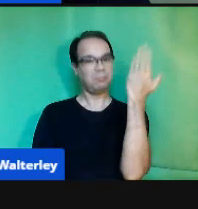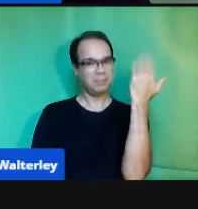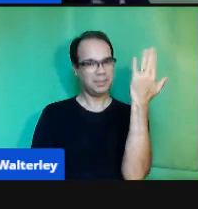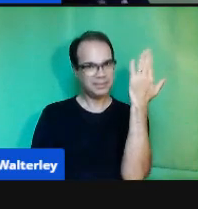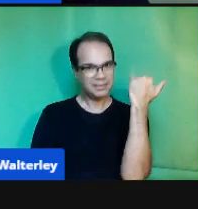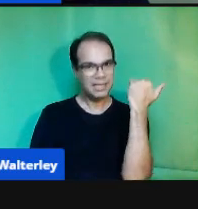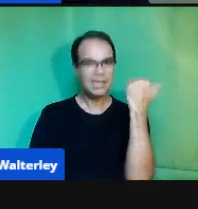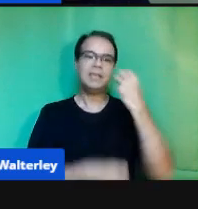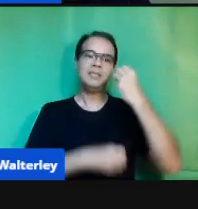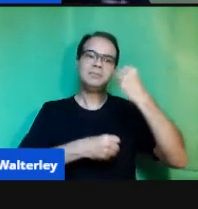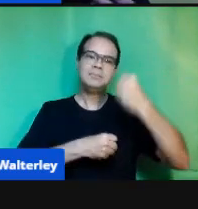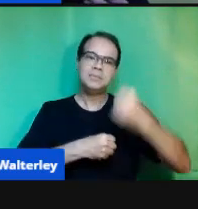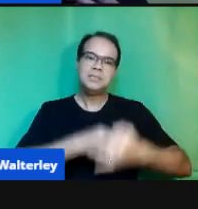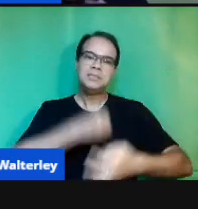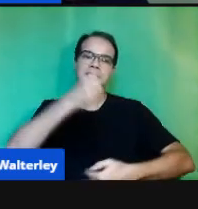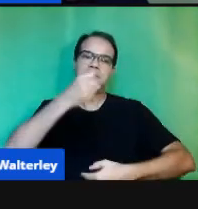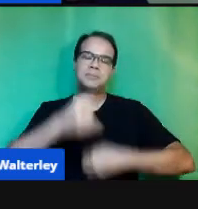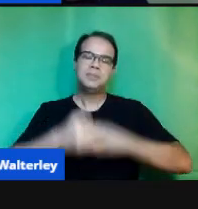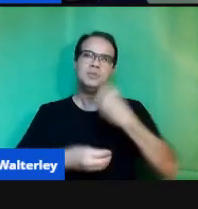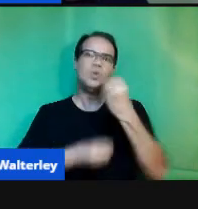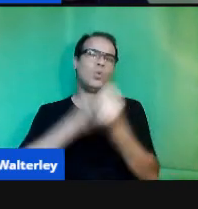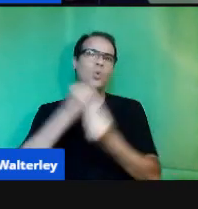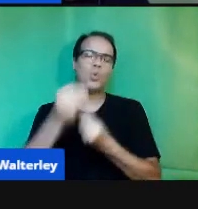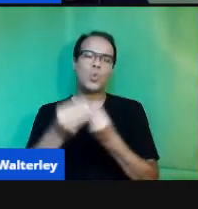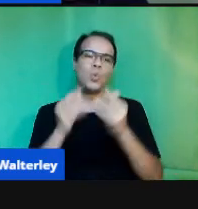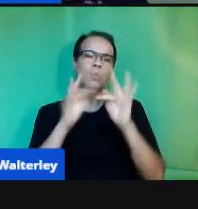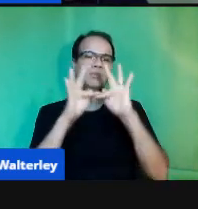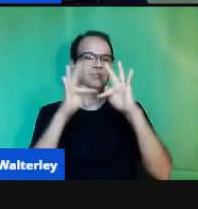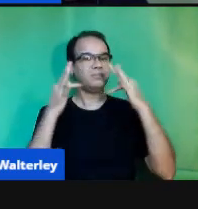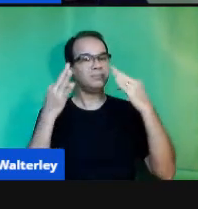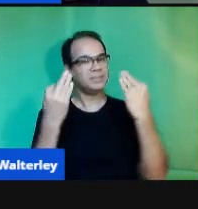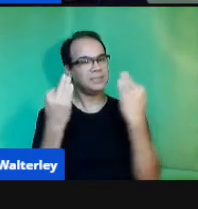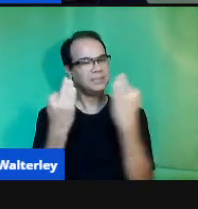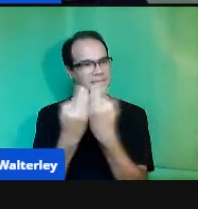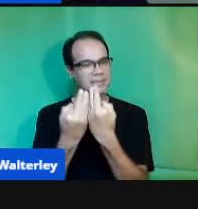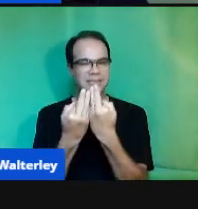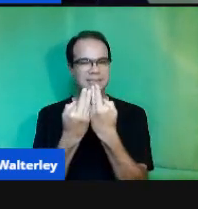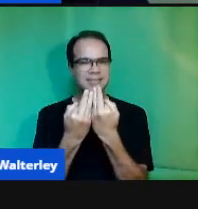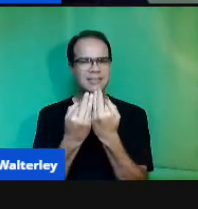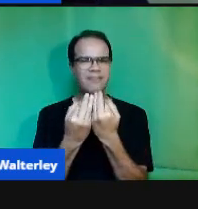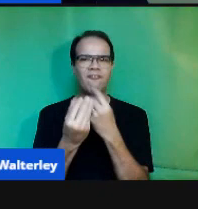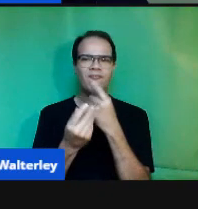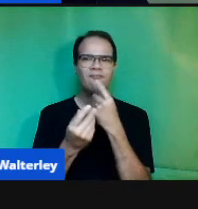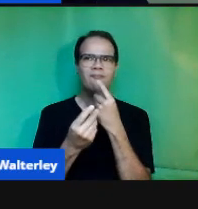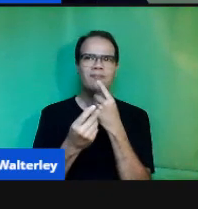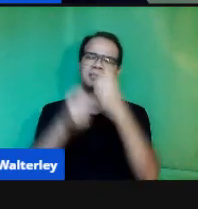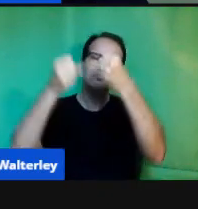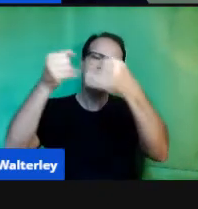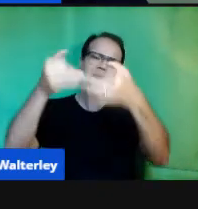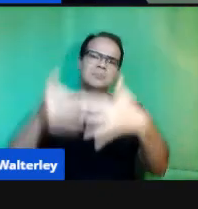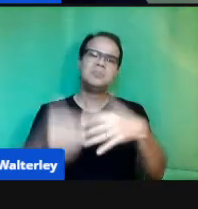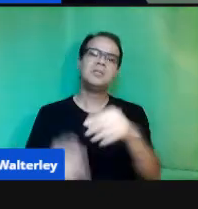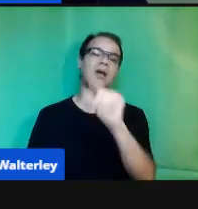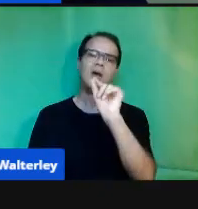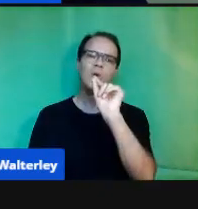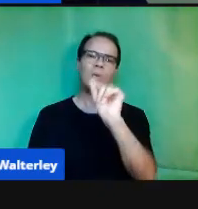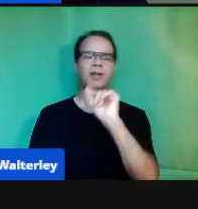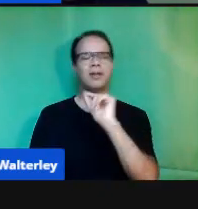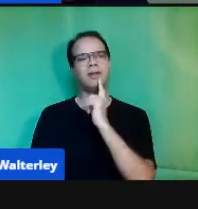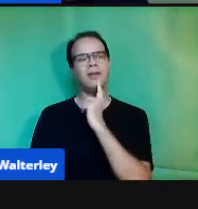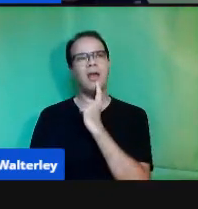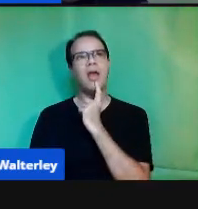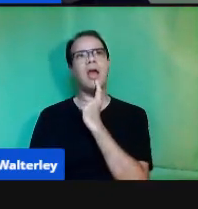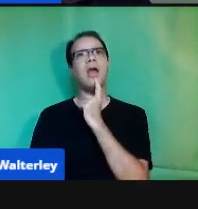filme, como fazer um filme, sobre o que falar num filme, e usando esse